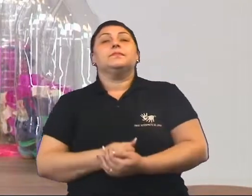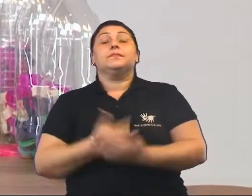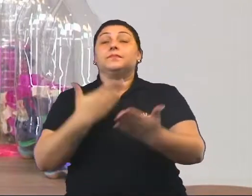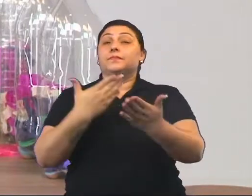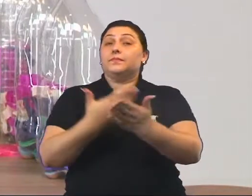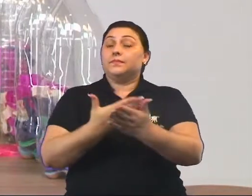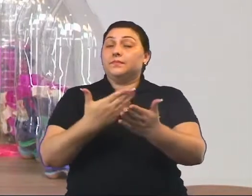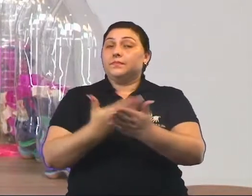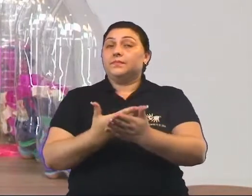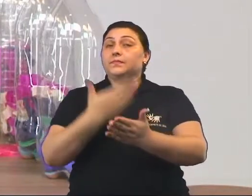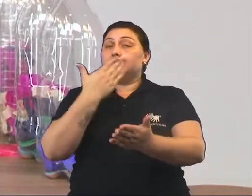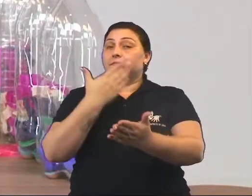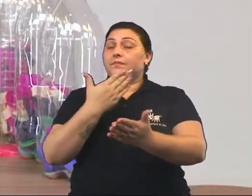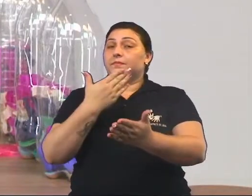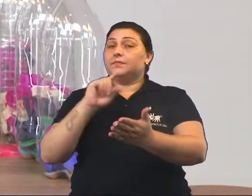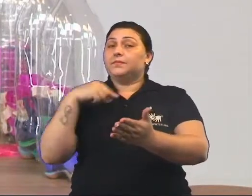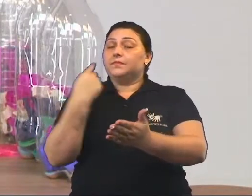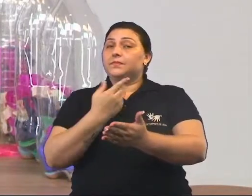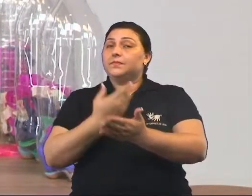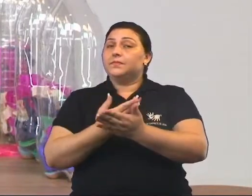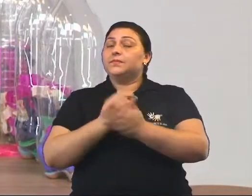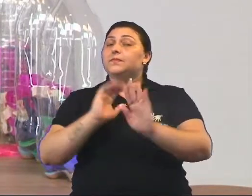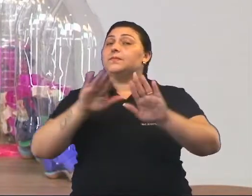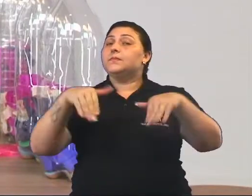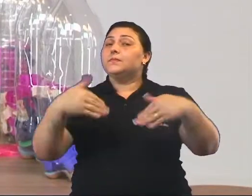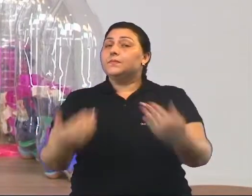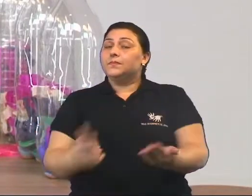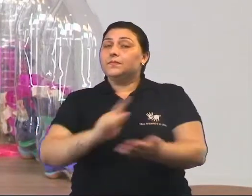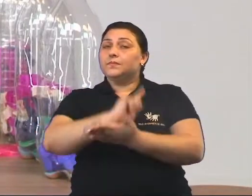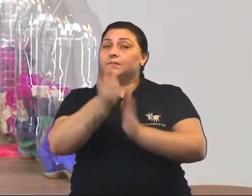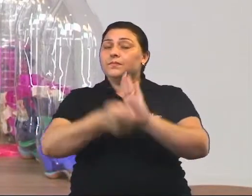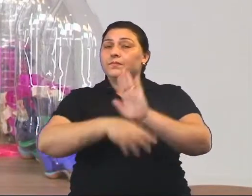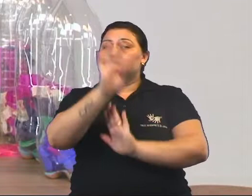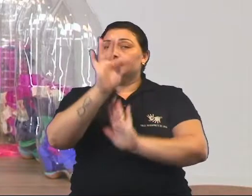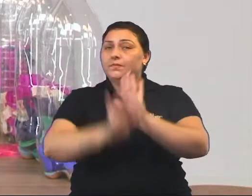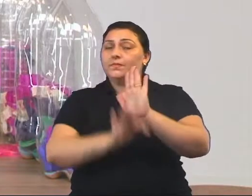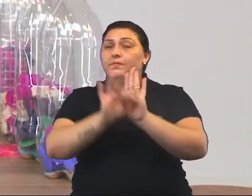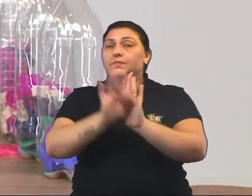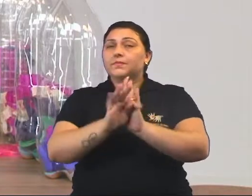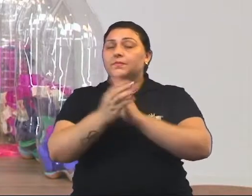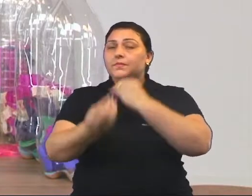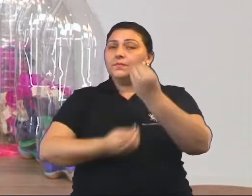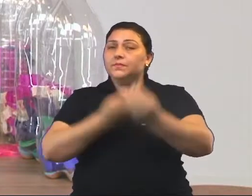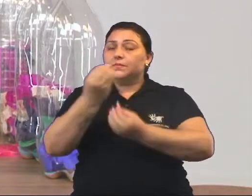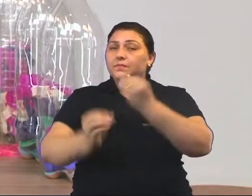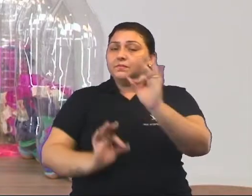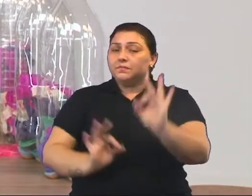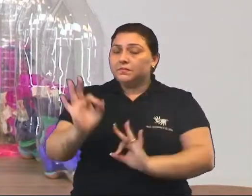nesta aula nós vamos estudar sobre o gênero textual